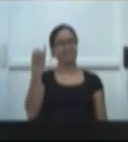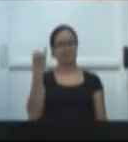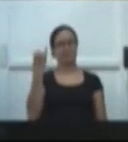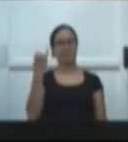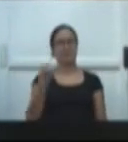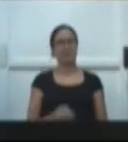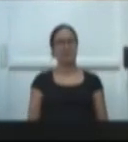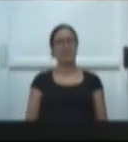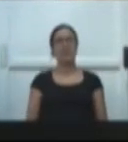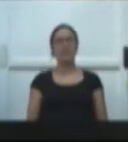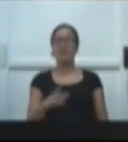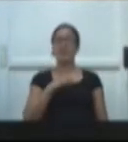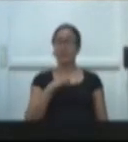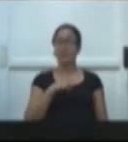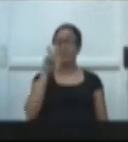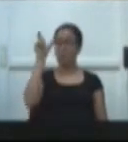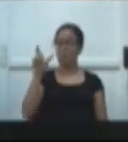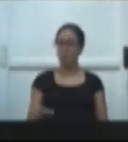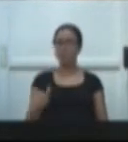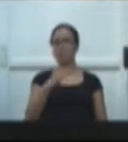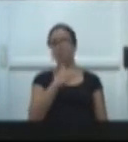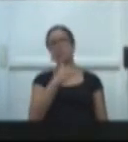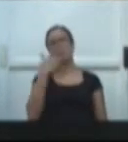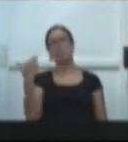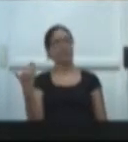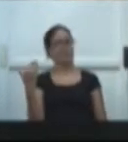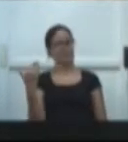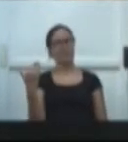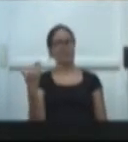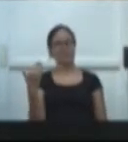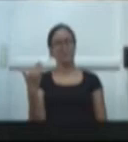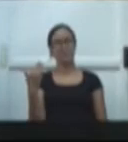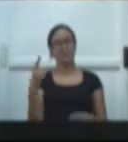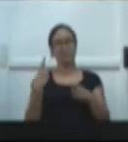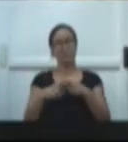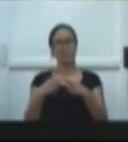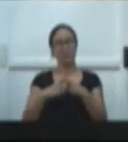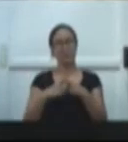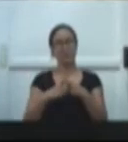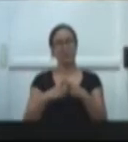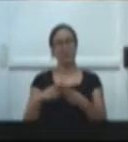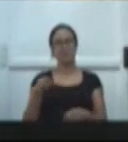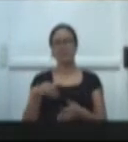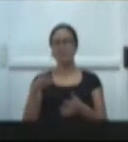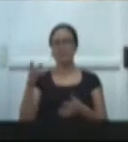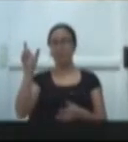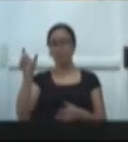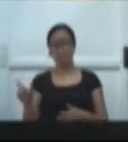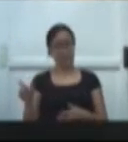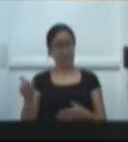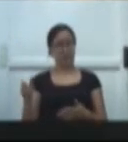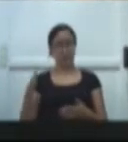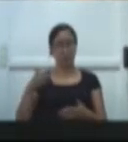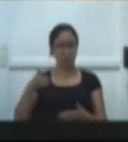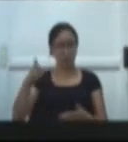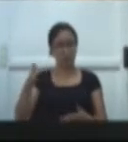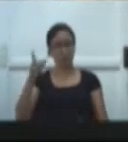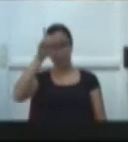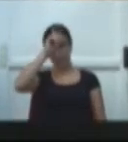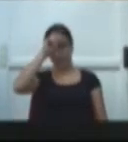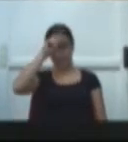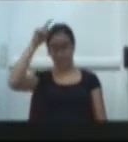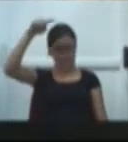preparo para receber ela no hospital. Ela foi para a Santa Casa, encaminharam ela para o hospital da dengue, chegou